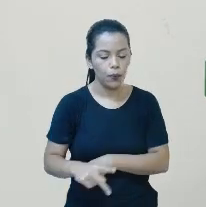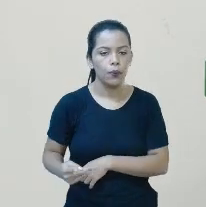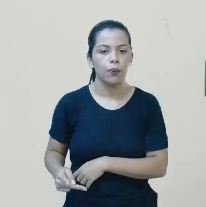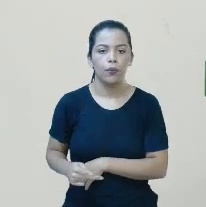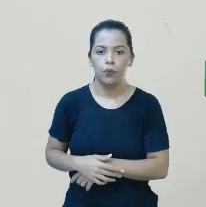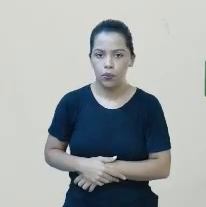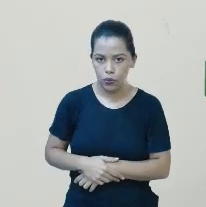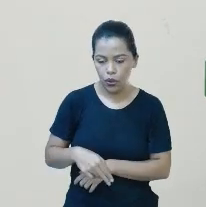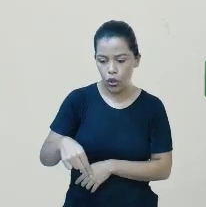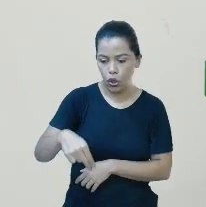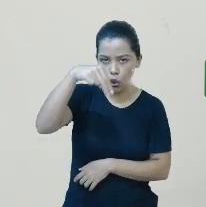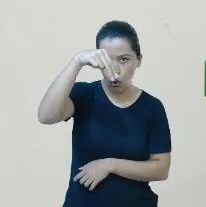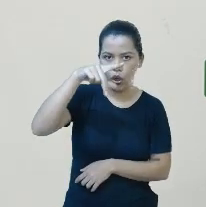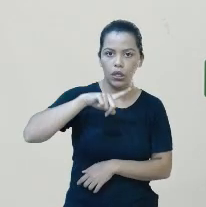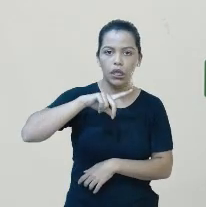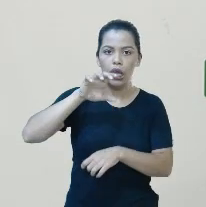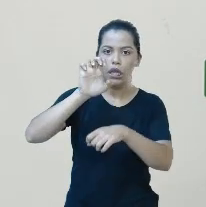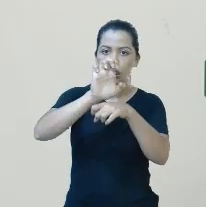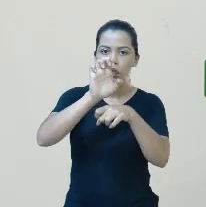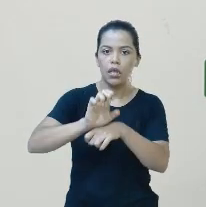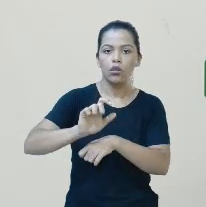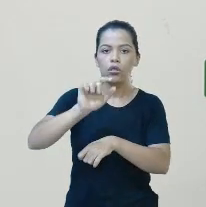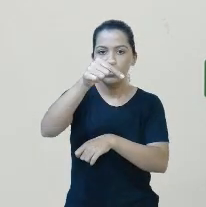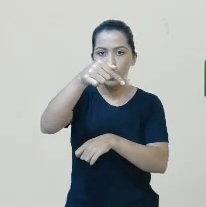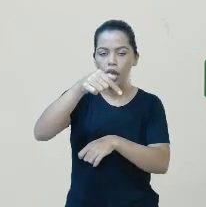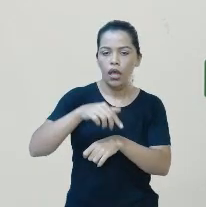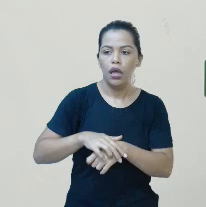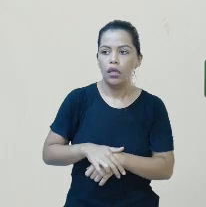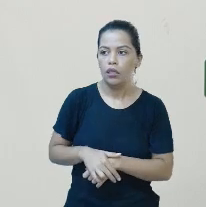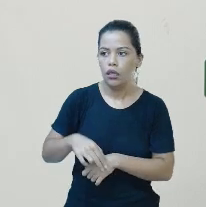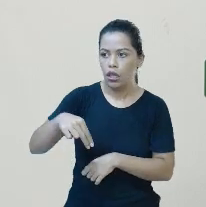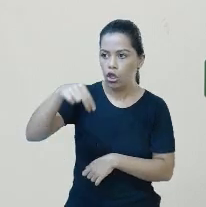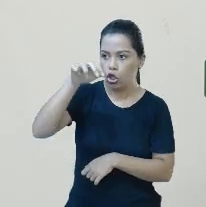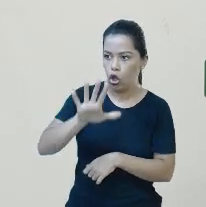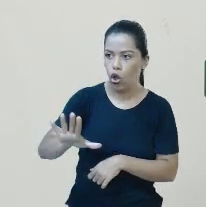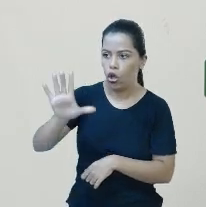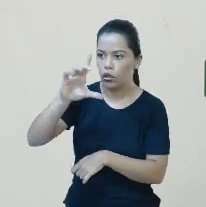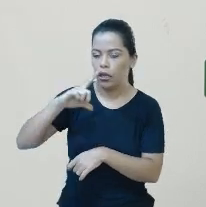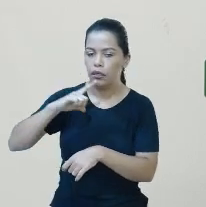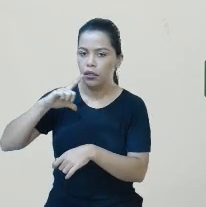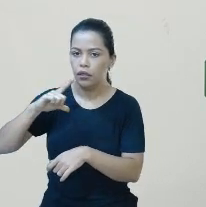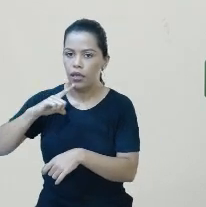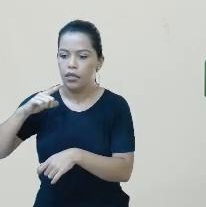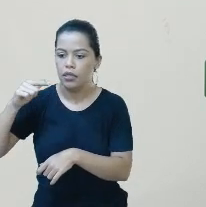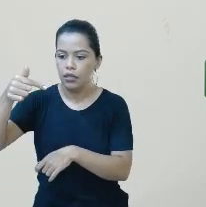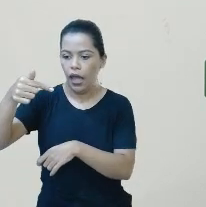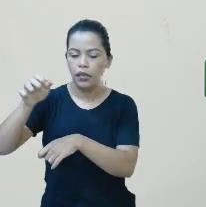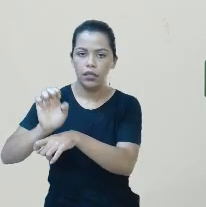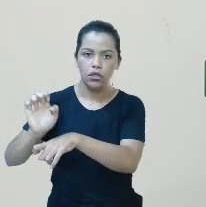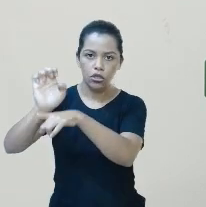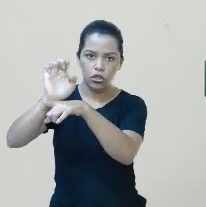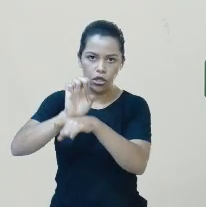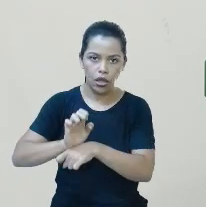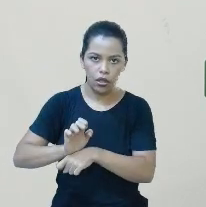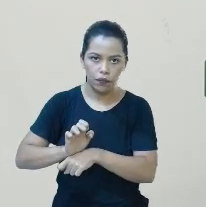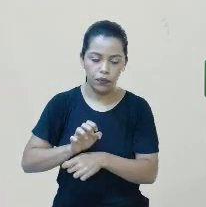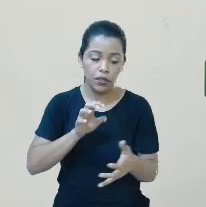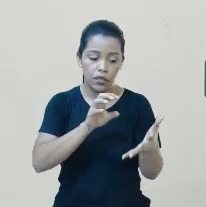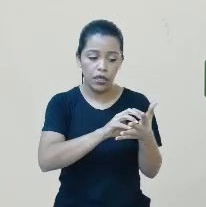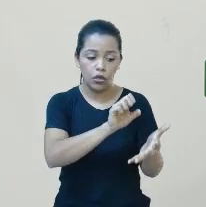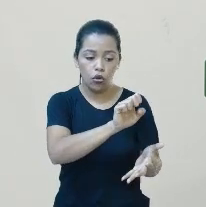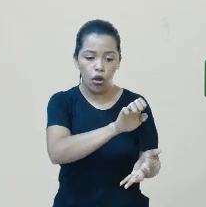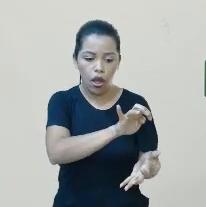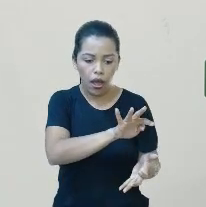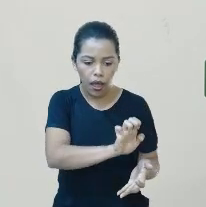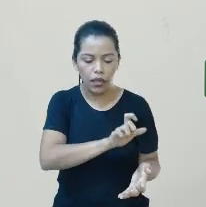7 estados, a região Nordeste com os 9 estados, é a região que mais tem estados no país. Centro-Oeste tem 3